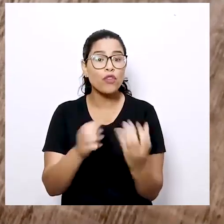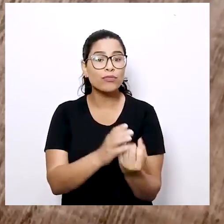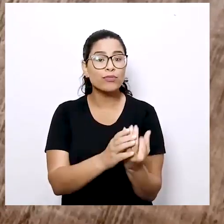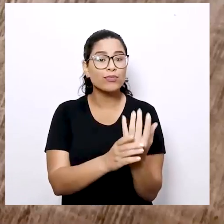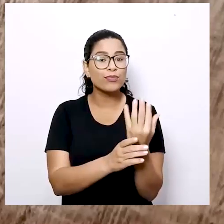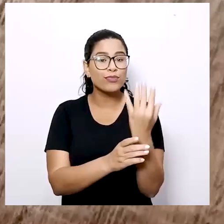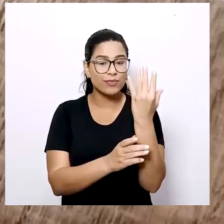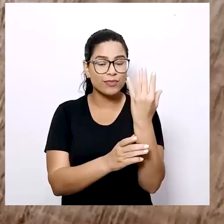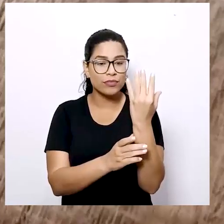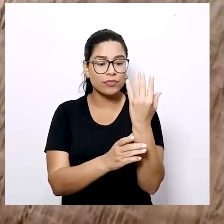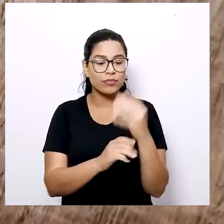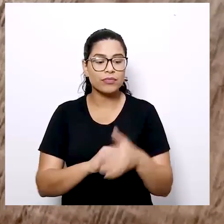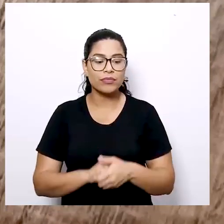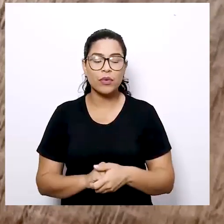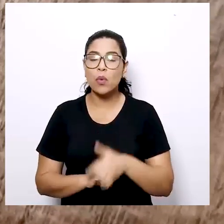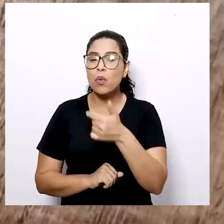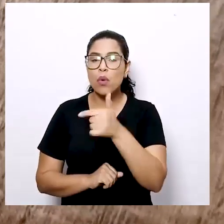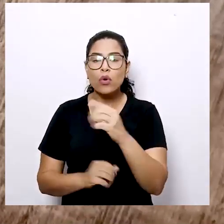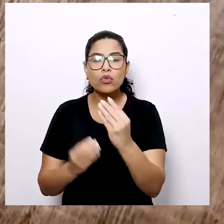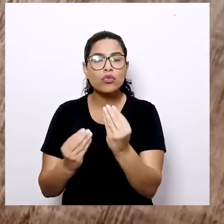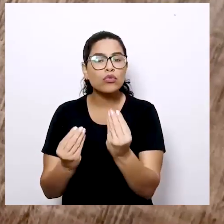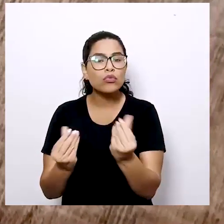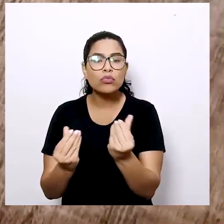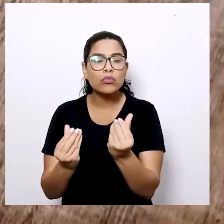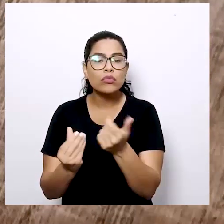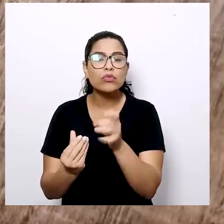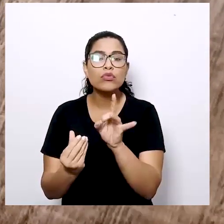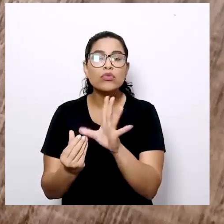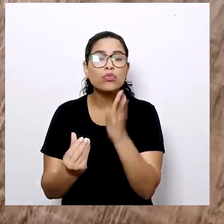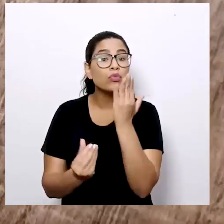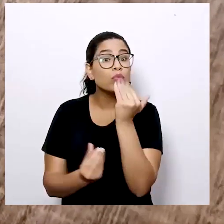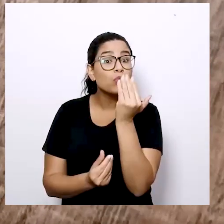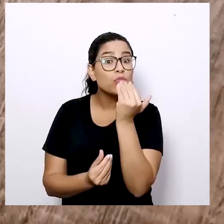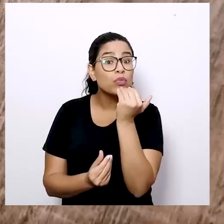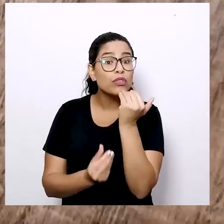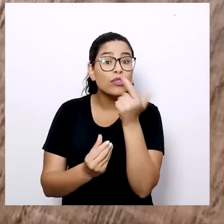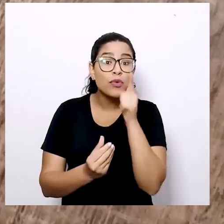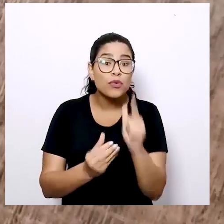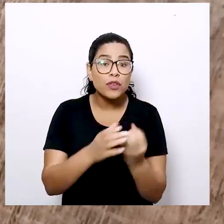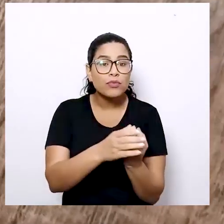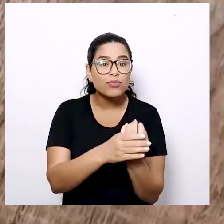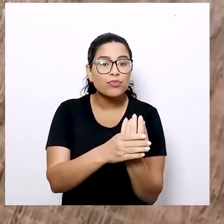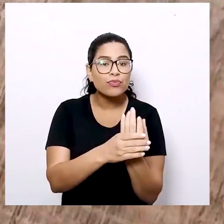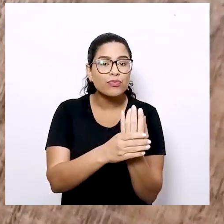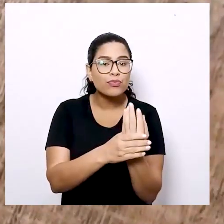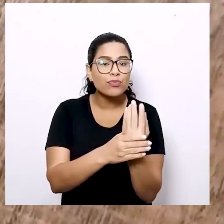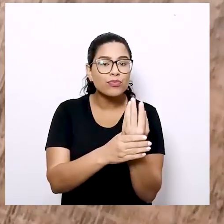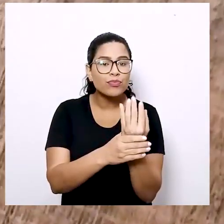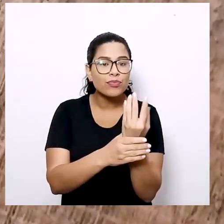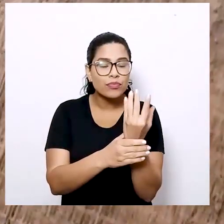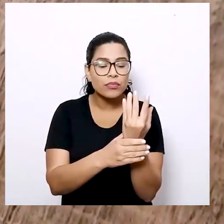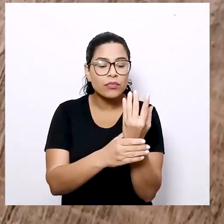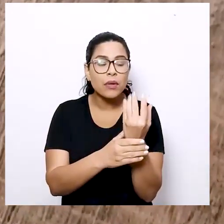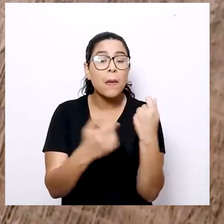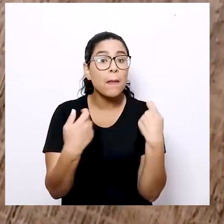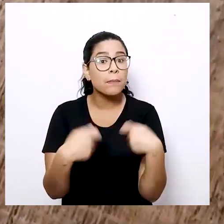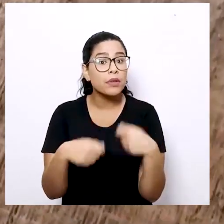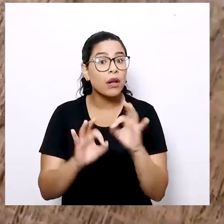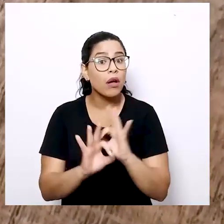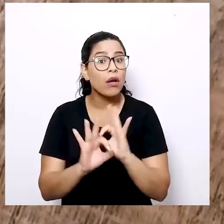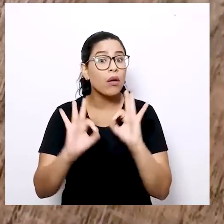vai nascer. O resto do feijão é só comidinha para esse embrião crescer. E para ele crescer, ele precisa estar